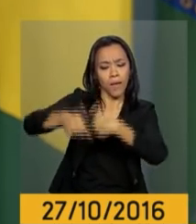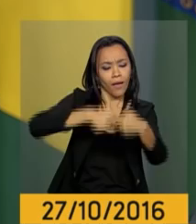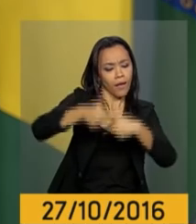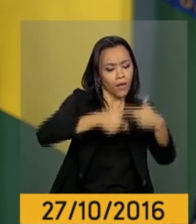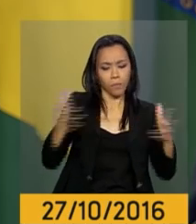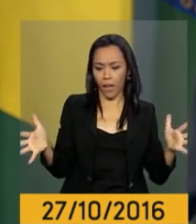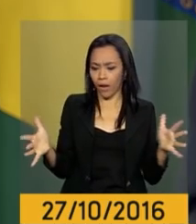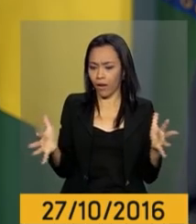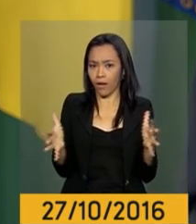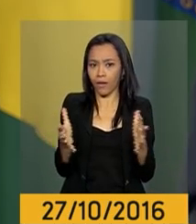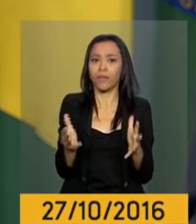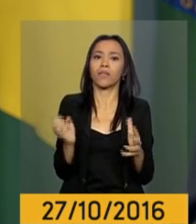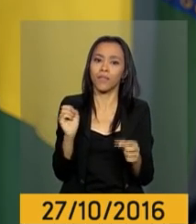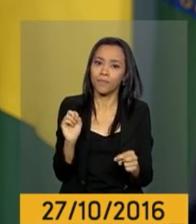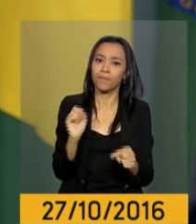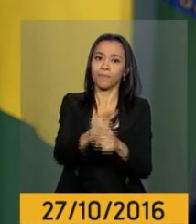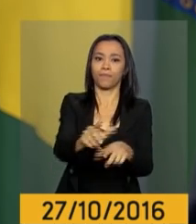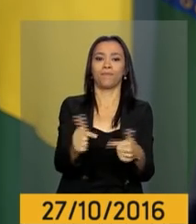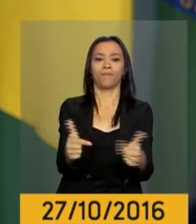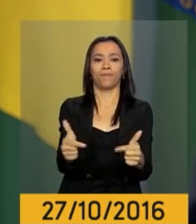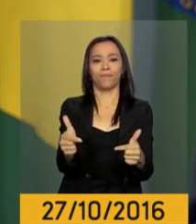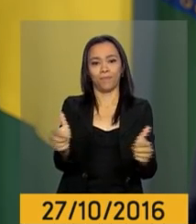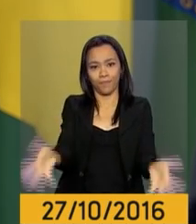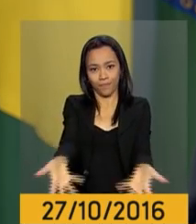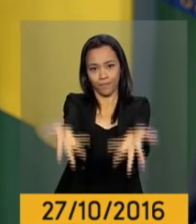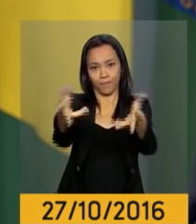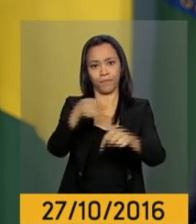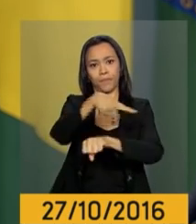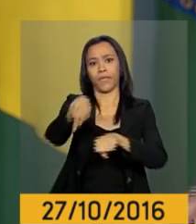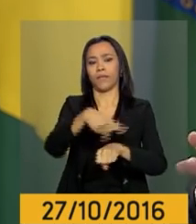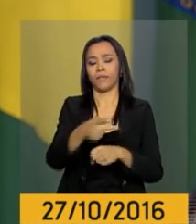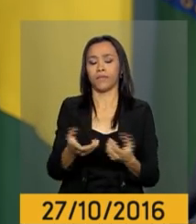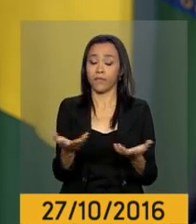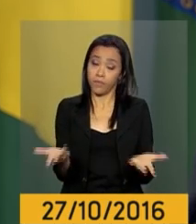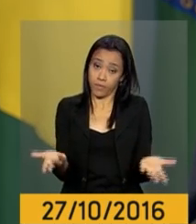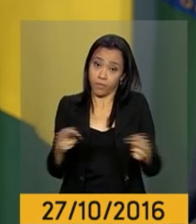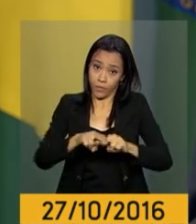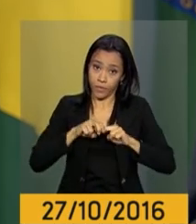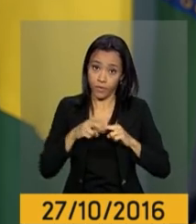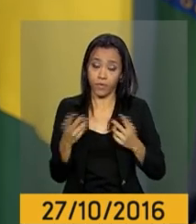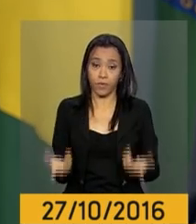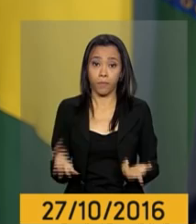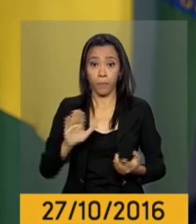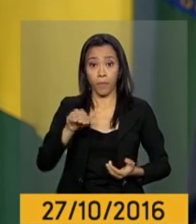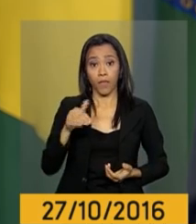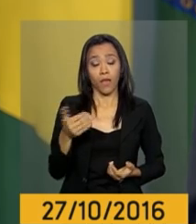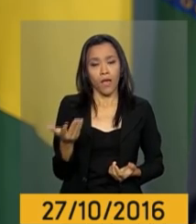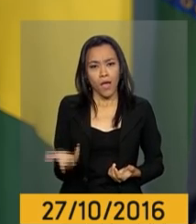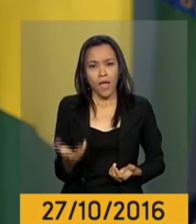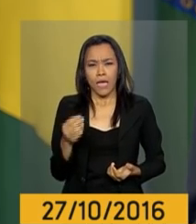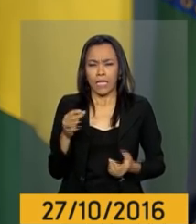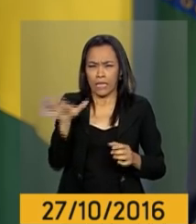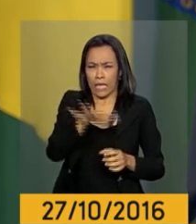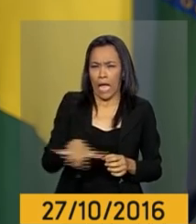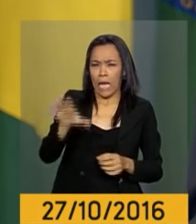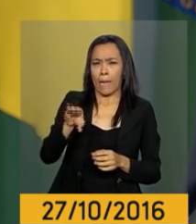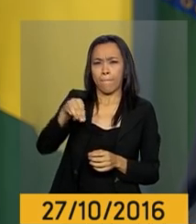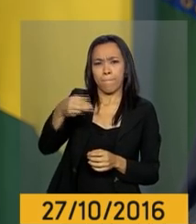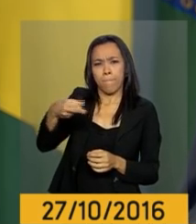geradoras do emprego no nosso país. Portanto, meus amigos, condições